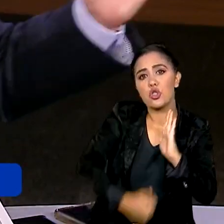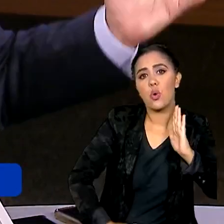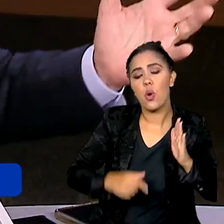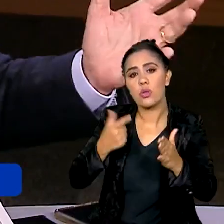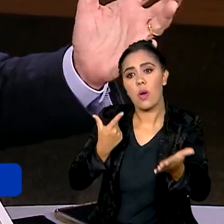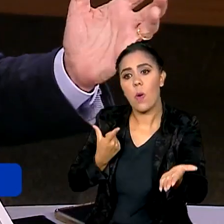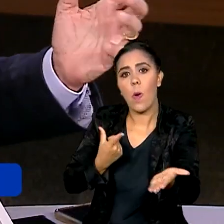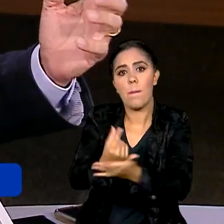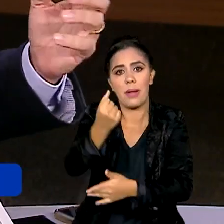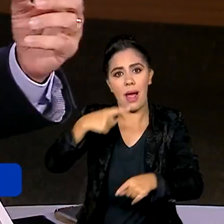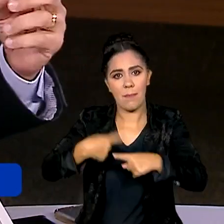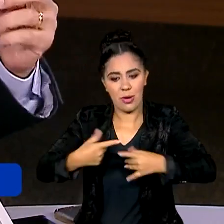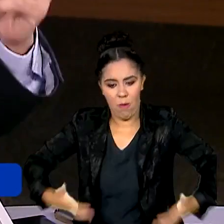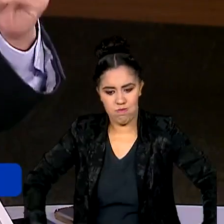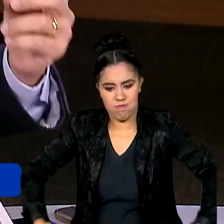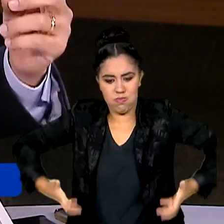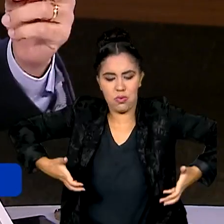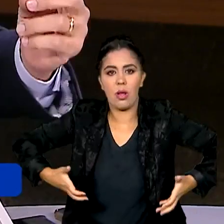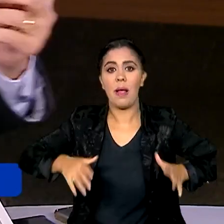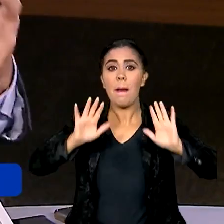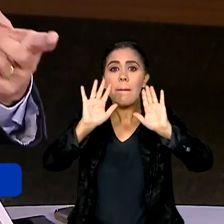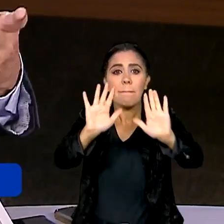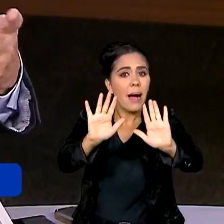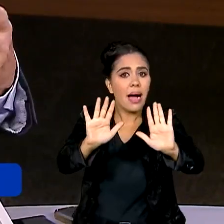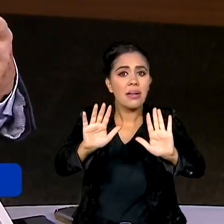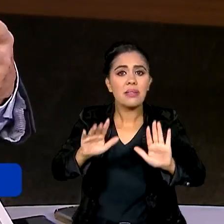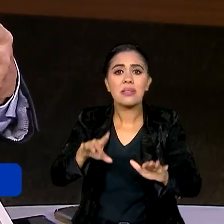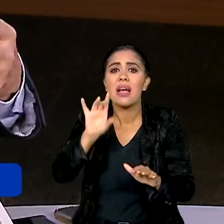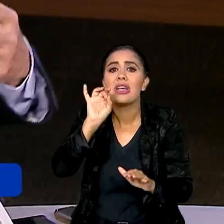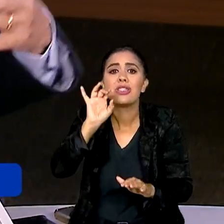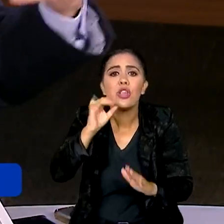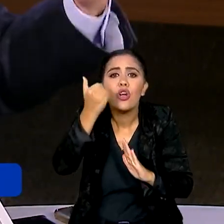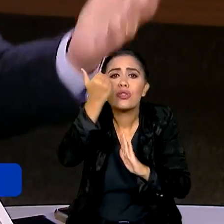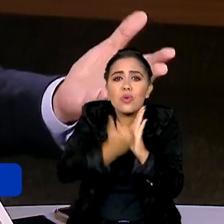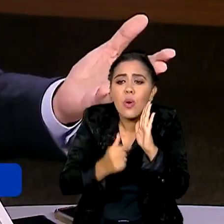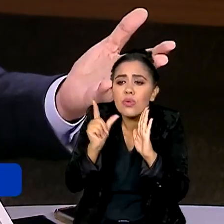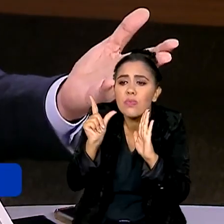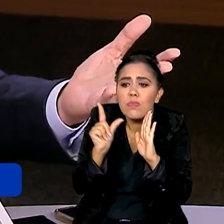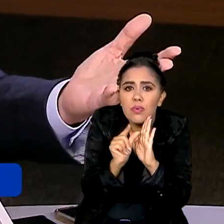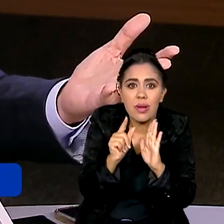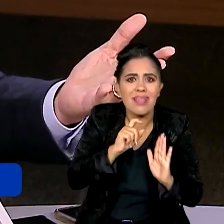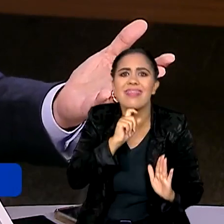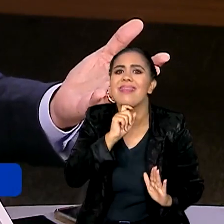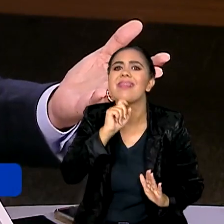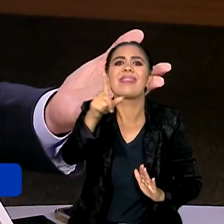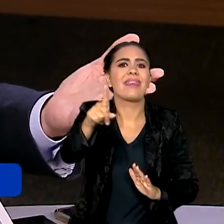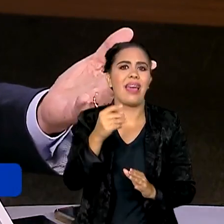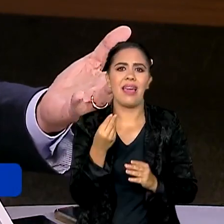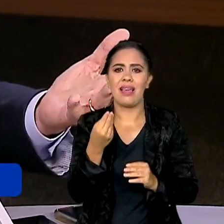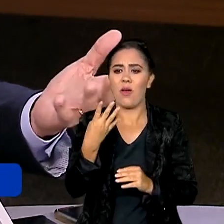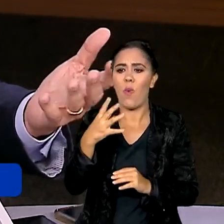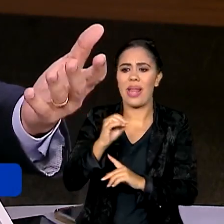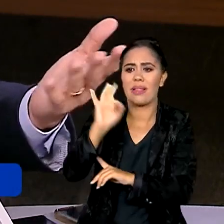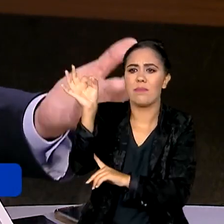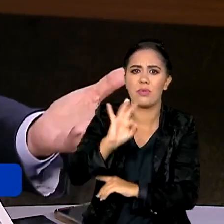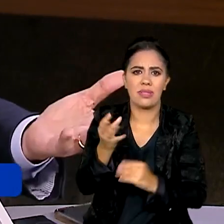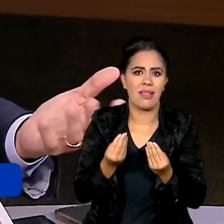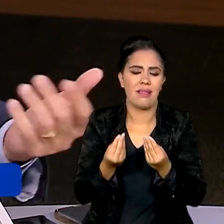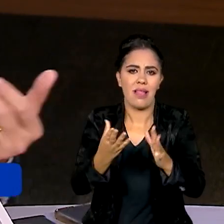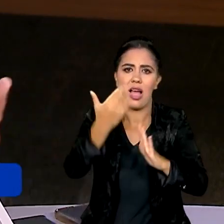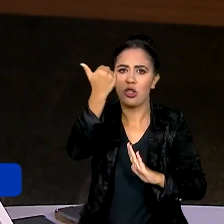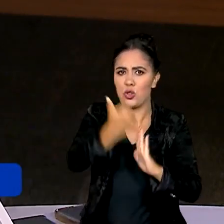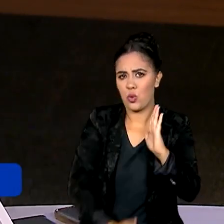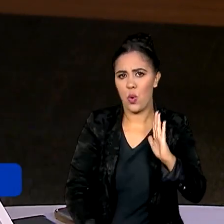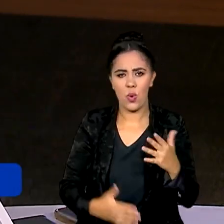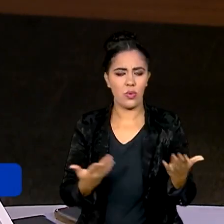ela comprou uma quantidade grande. Mas é apenas um pequeno desconto. Ninguém vai dar um desconto de 40% na compra de um cimento ou